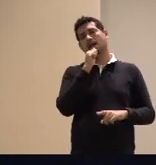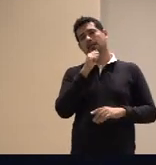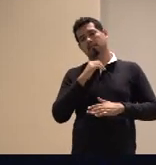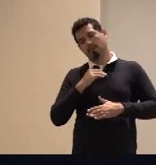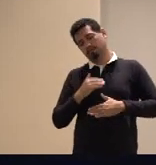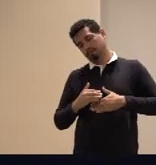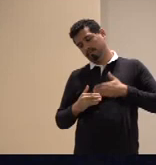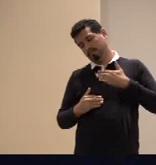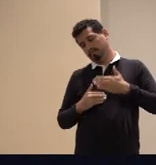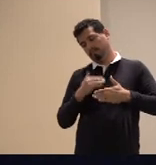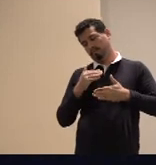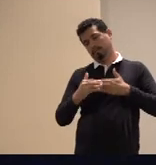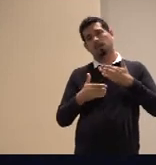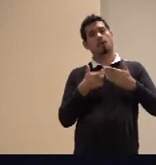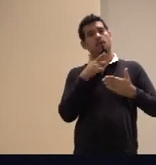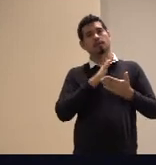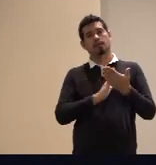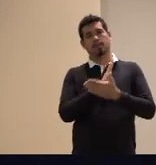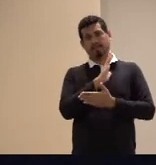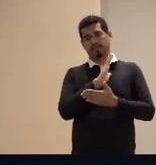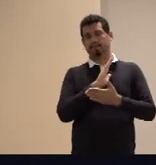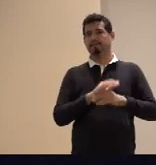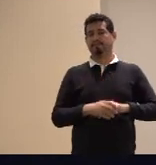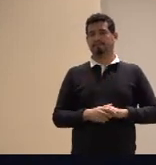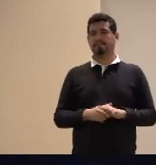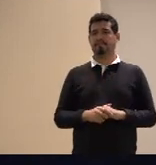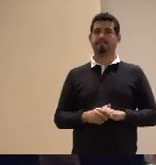para a gente conseguir a aprovação e colocar no município.